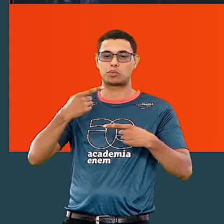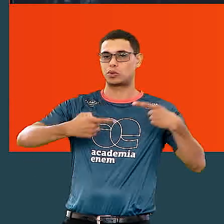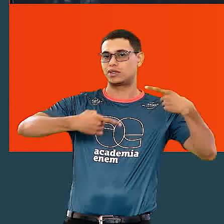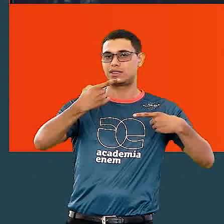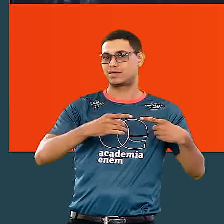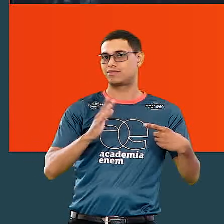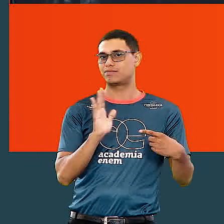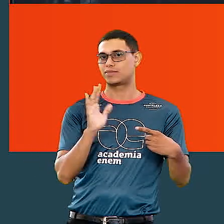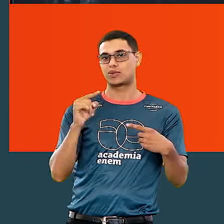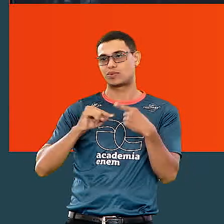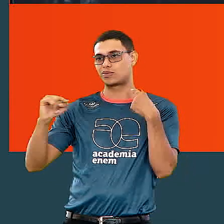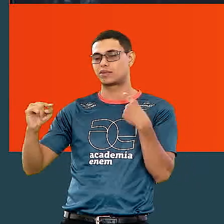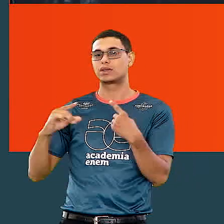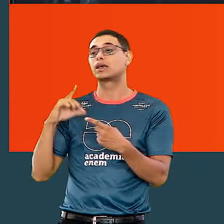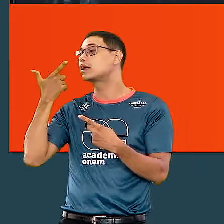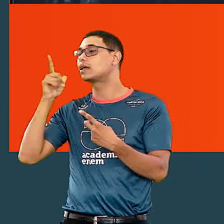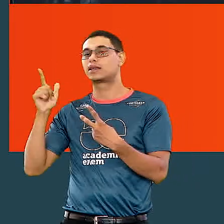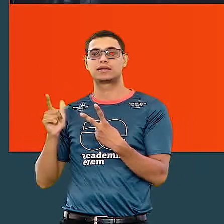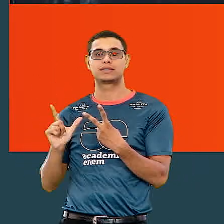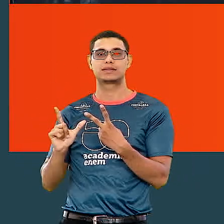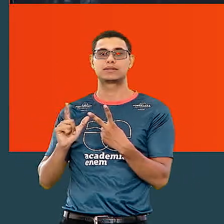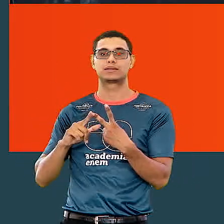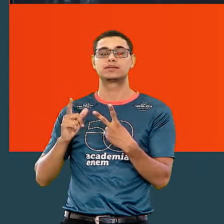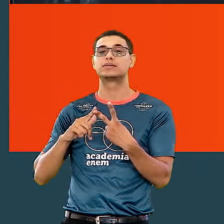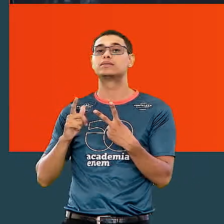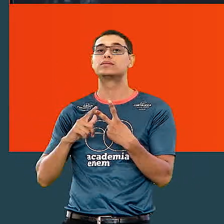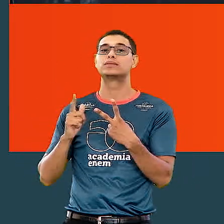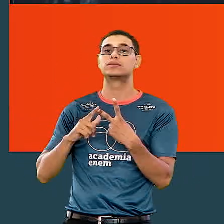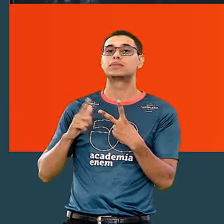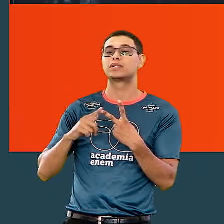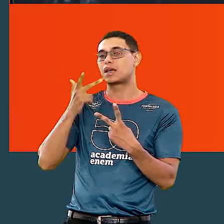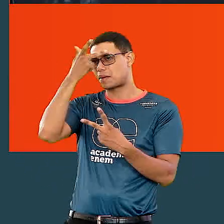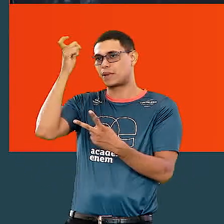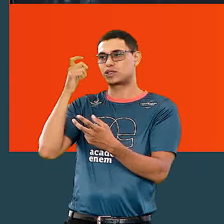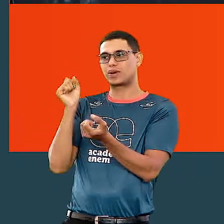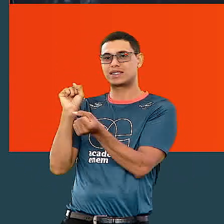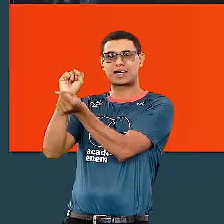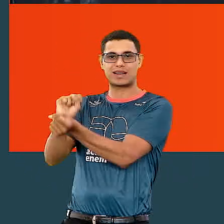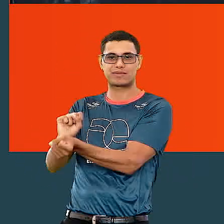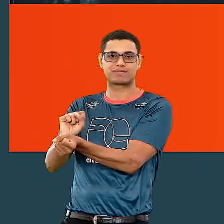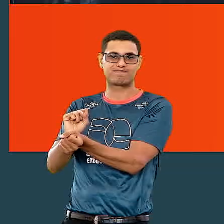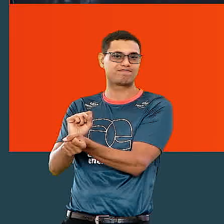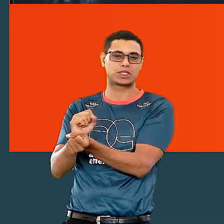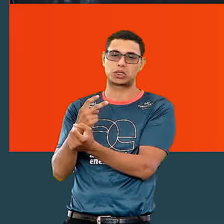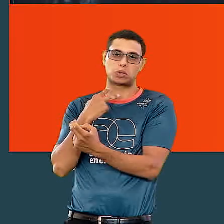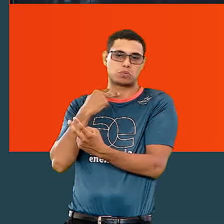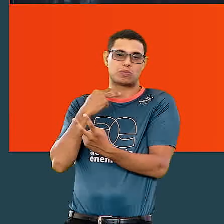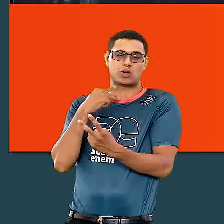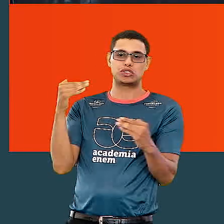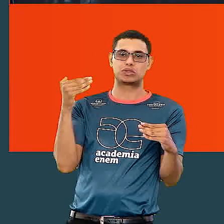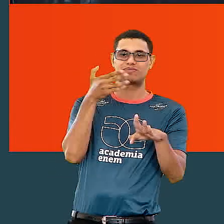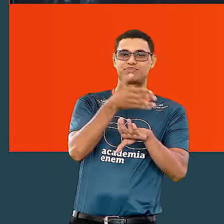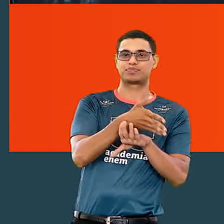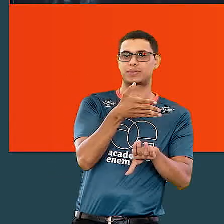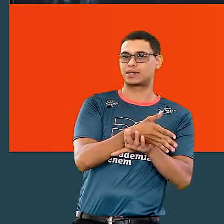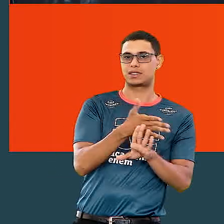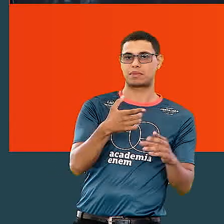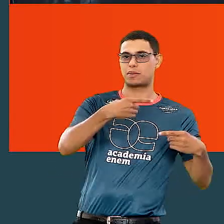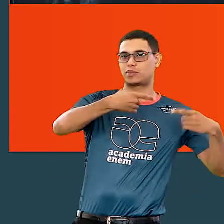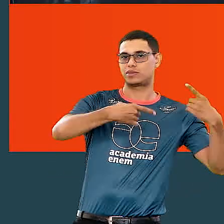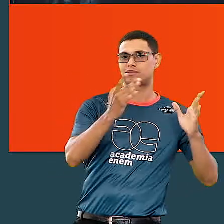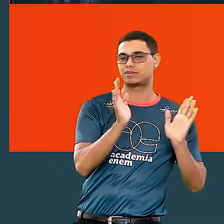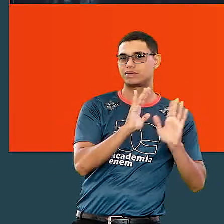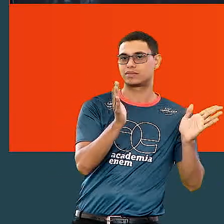Quem mais não pode participar da política? Além das mulheres, os escravizados também não podem participar da política.